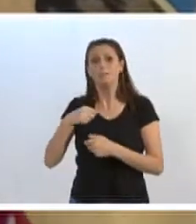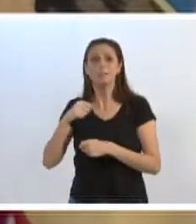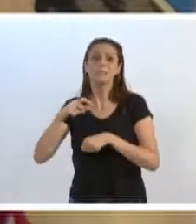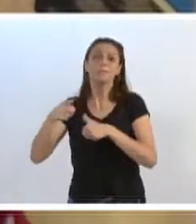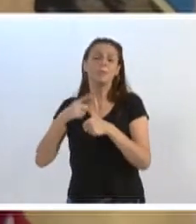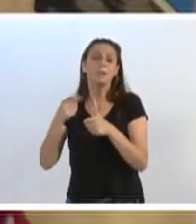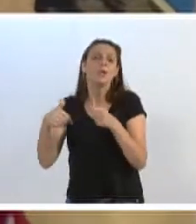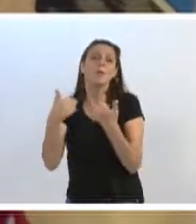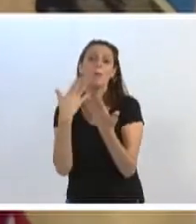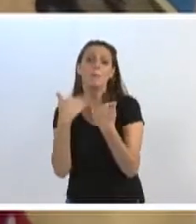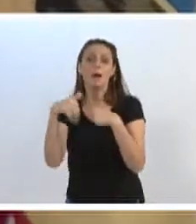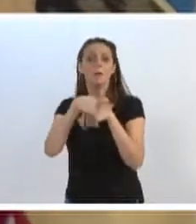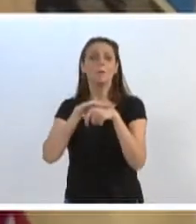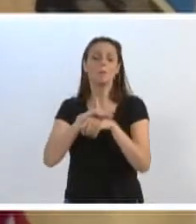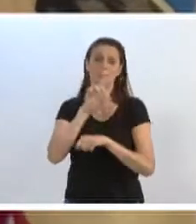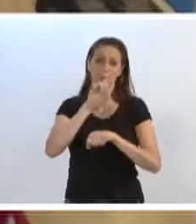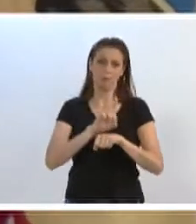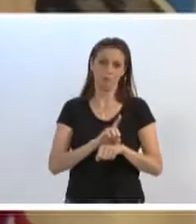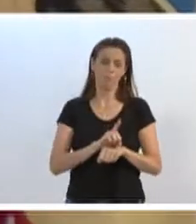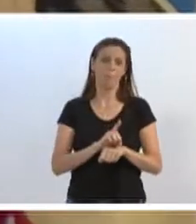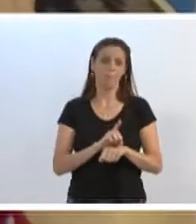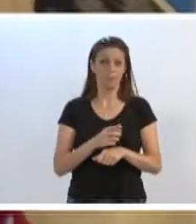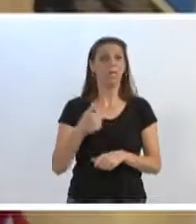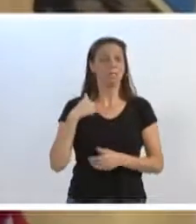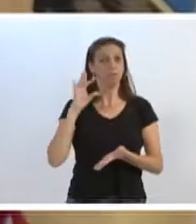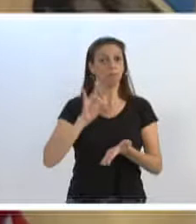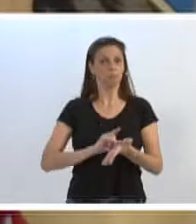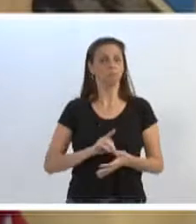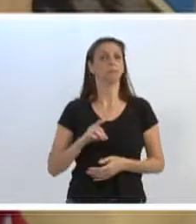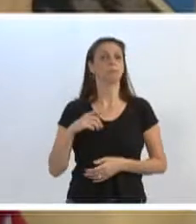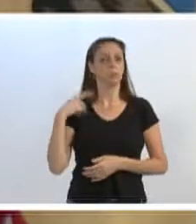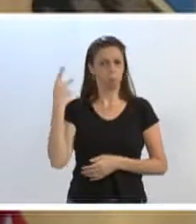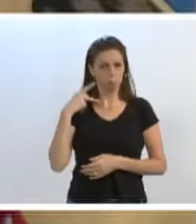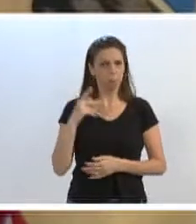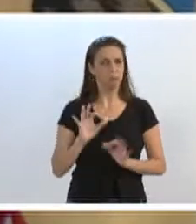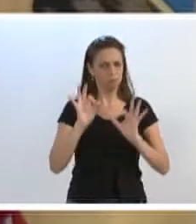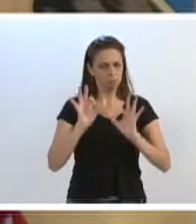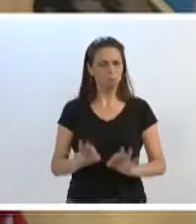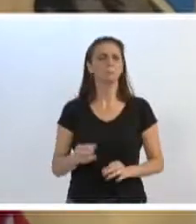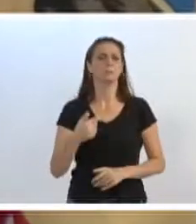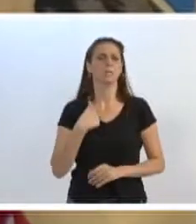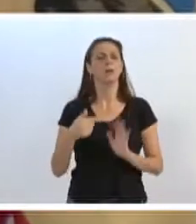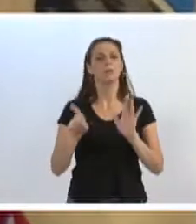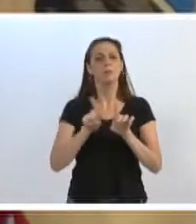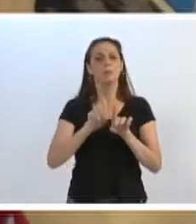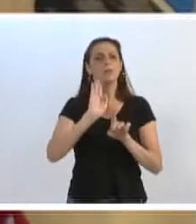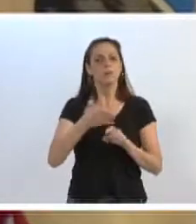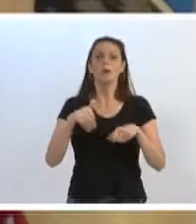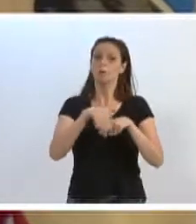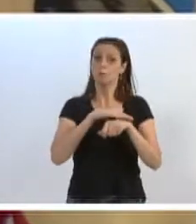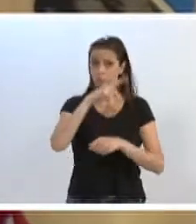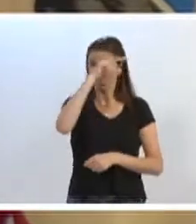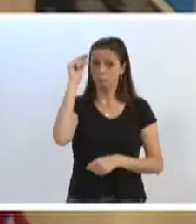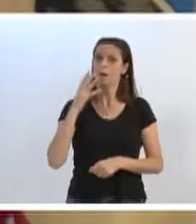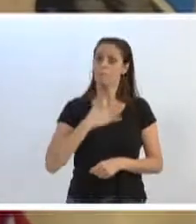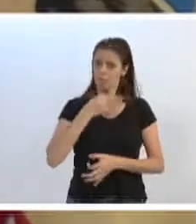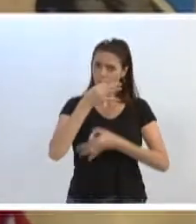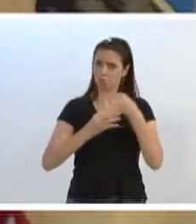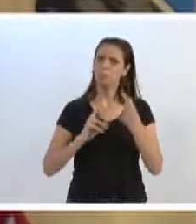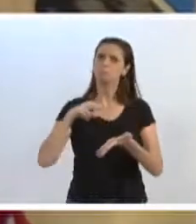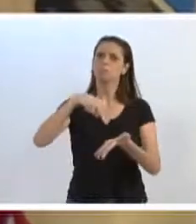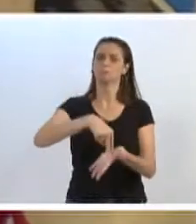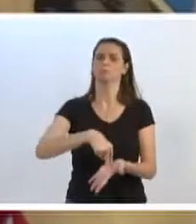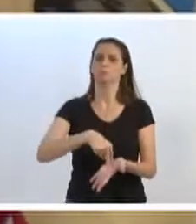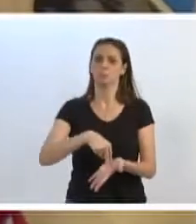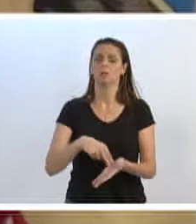E falei ontem, inclusive, porque faço política com muita fidelidade e coerência, falei, inclusive, na prefeitura, meu posicionamento acerca desse assunto,